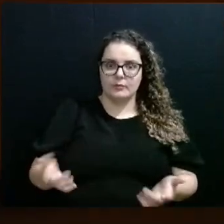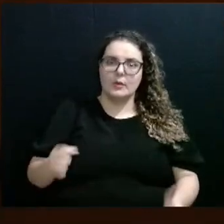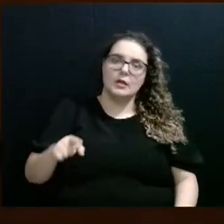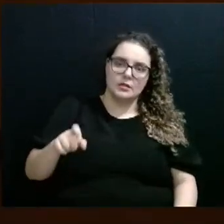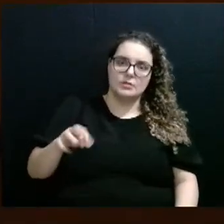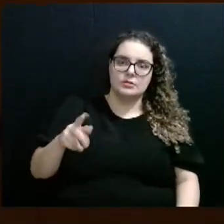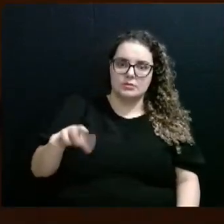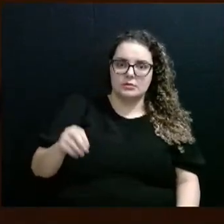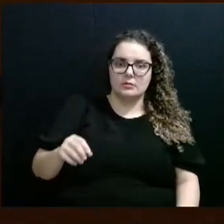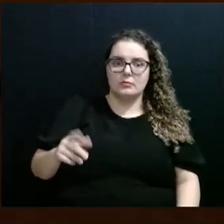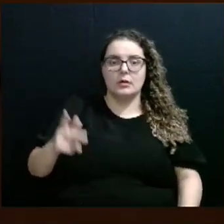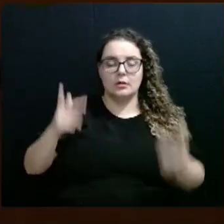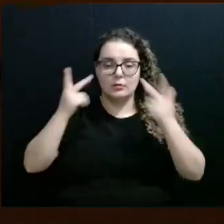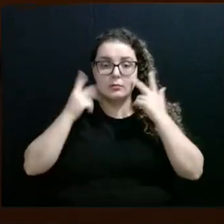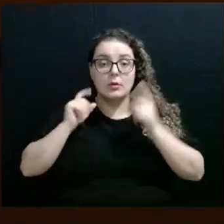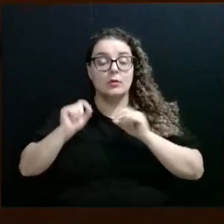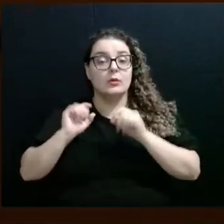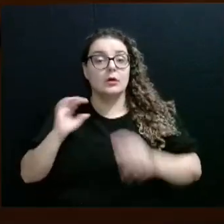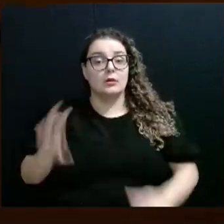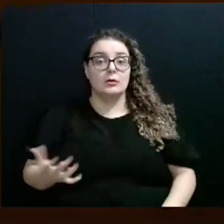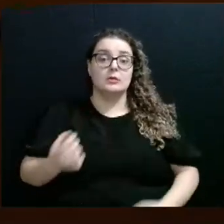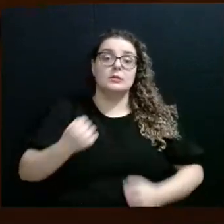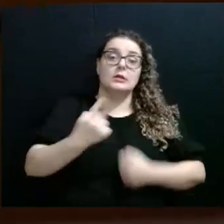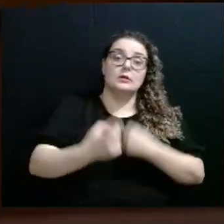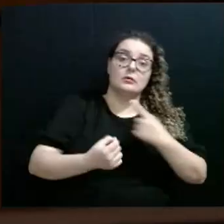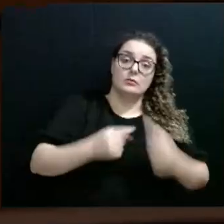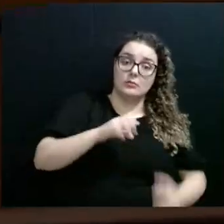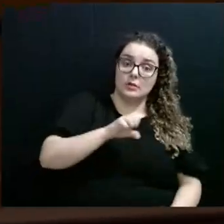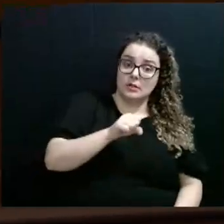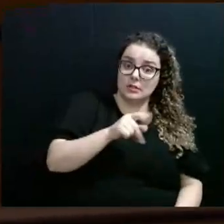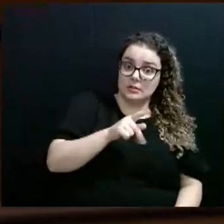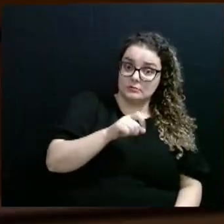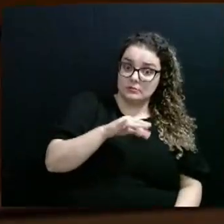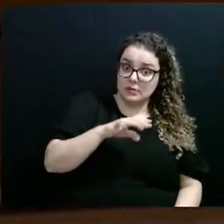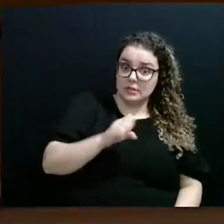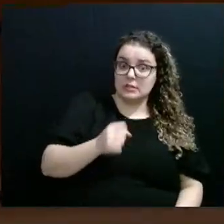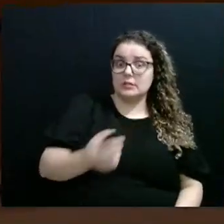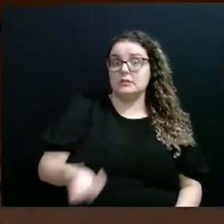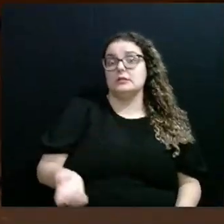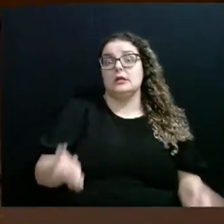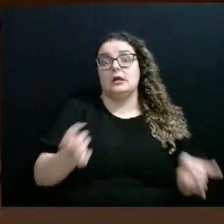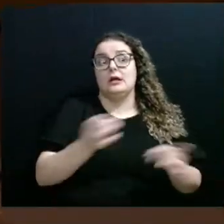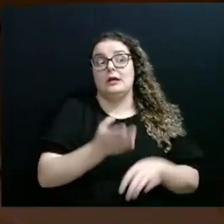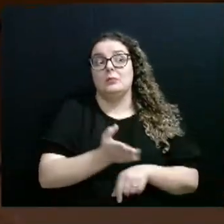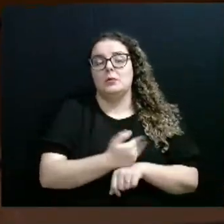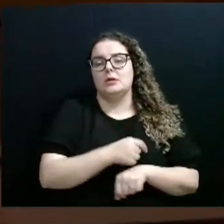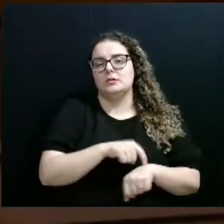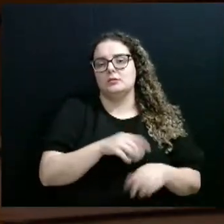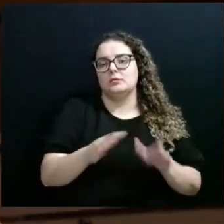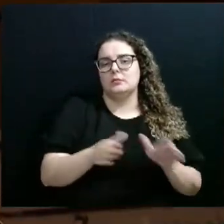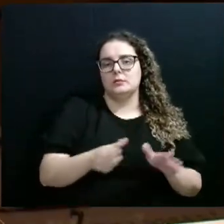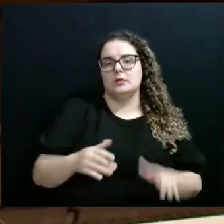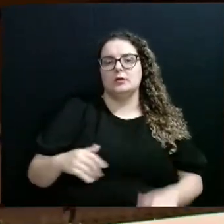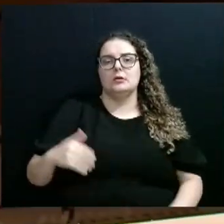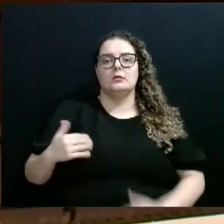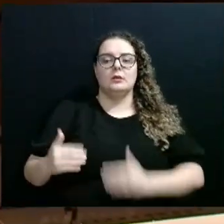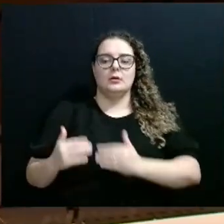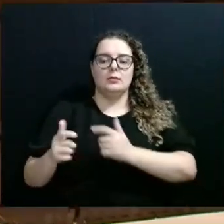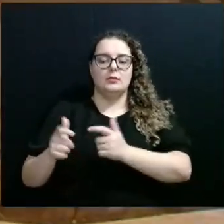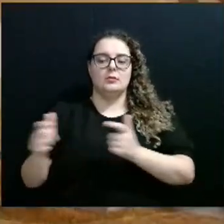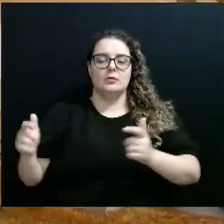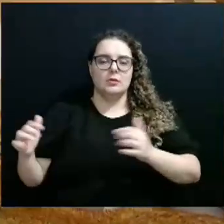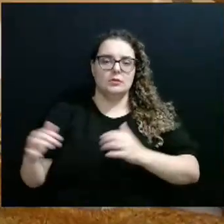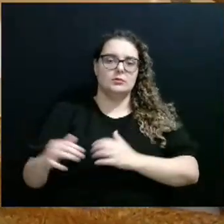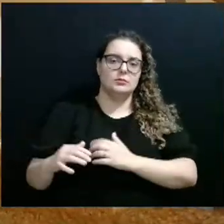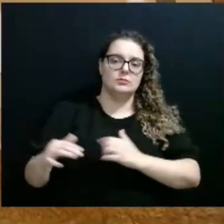que acontece é que a gente tem, né, depois que o ser humano se estabeleceu, a gente teve o crescimento, né, das cidades e a